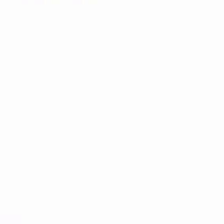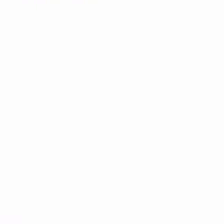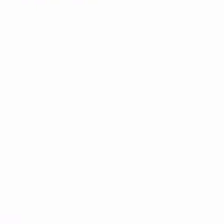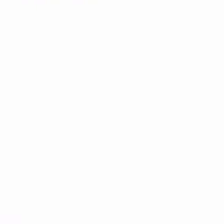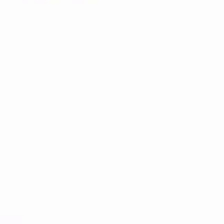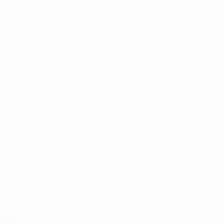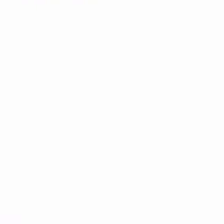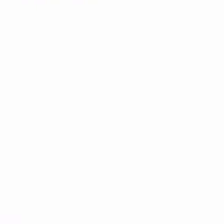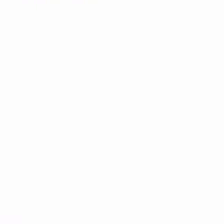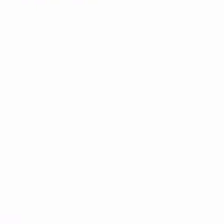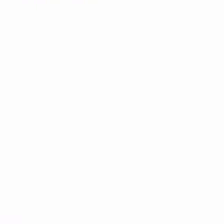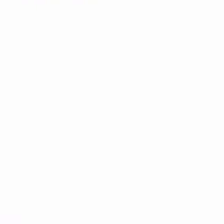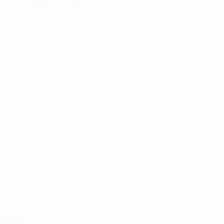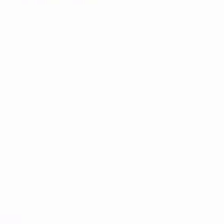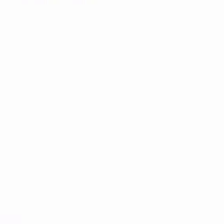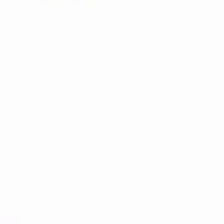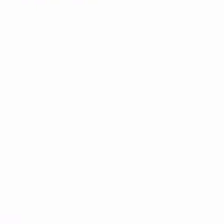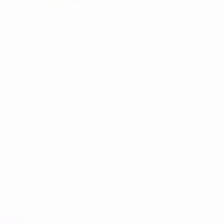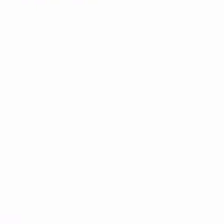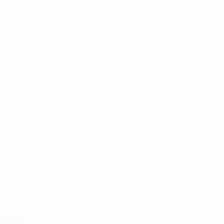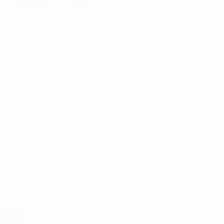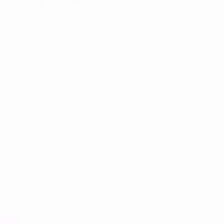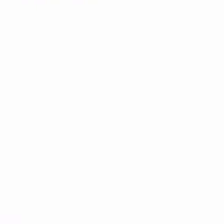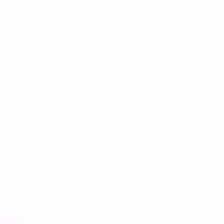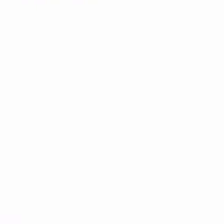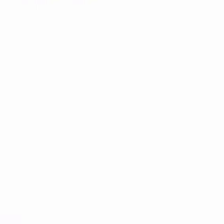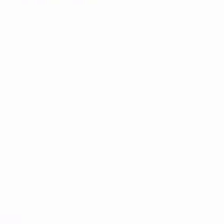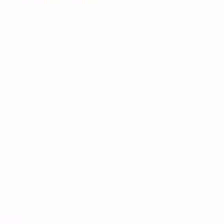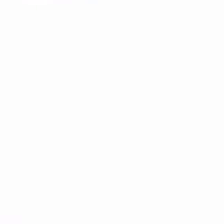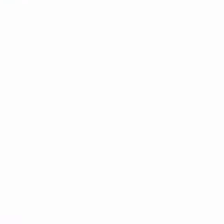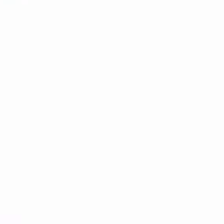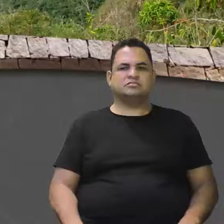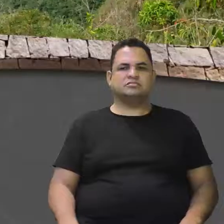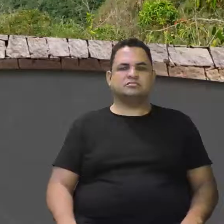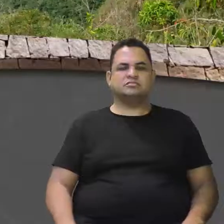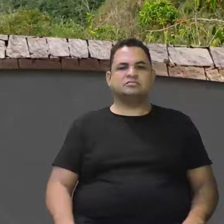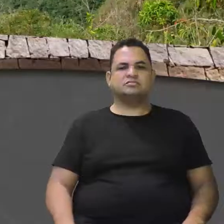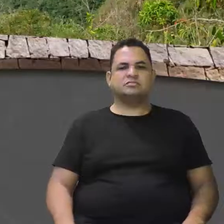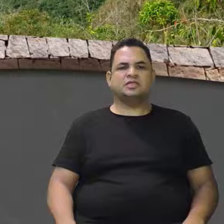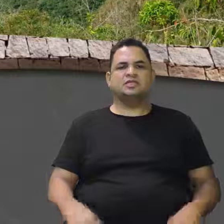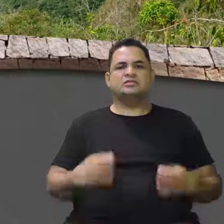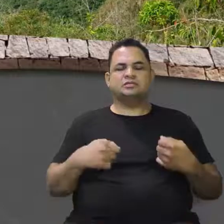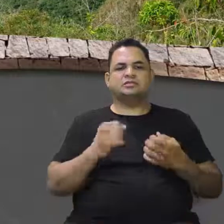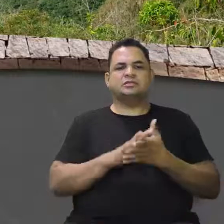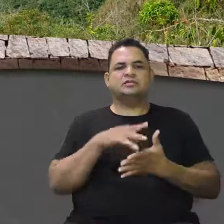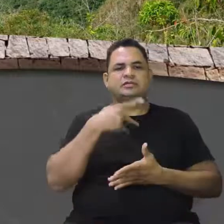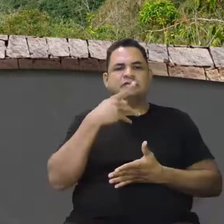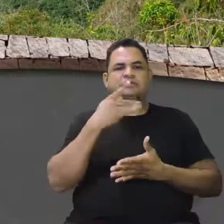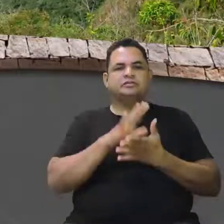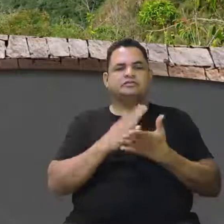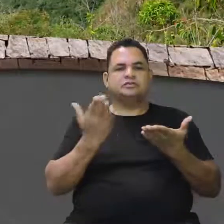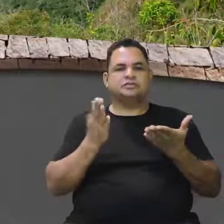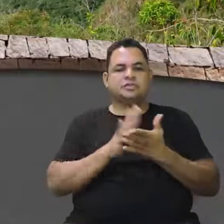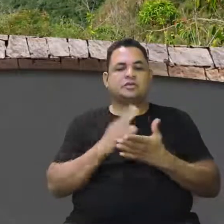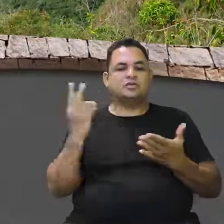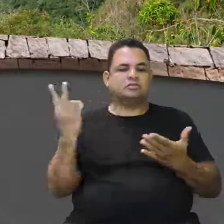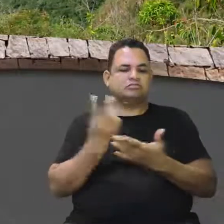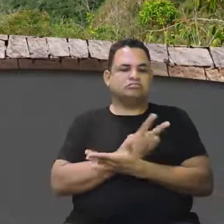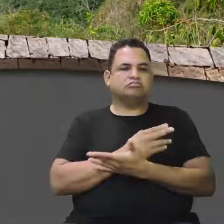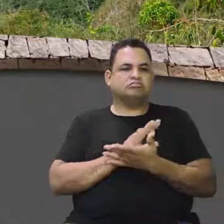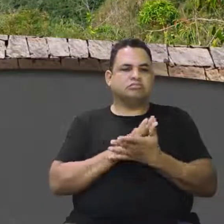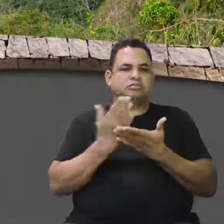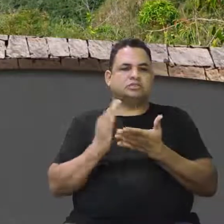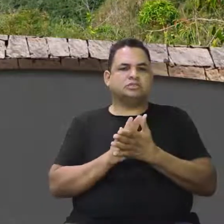período de 70 e 80. E aí eu tenho que mencionar para vocês alguns pontos importantes sobre esse processo